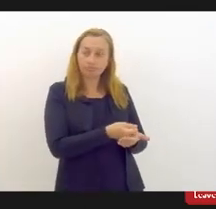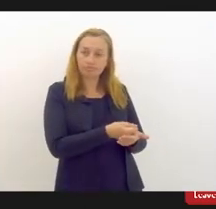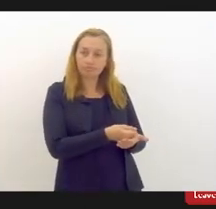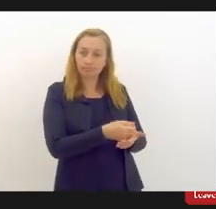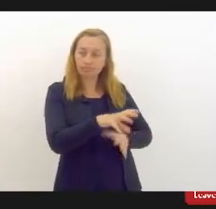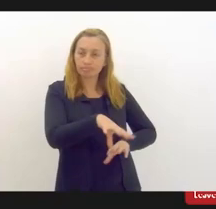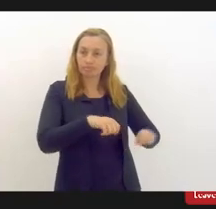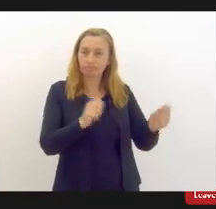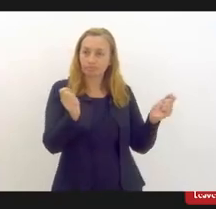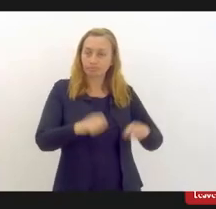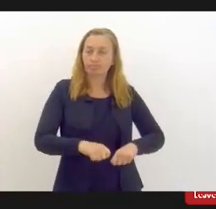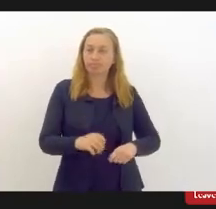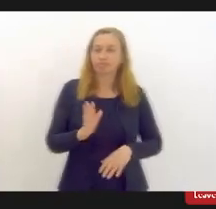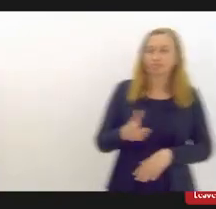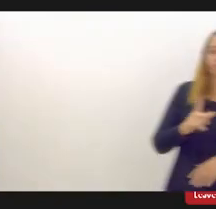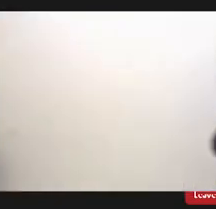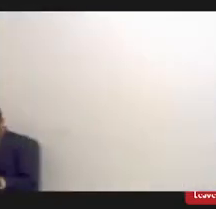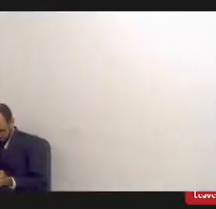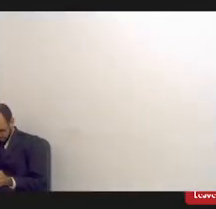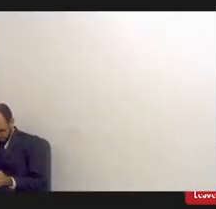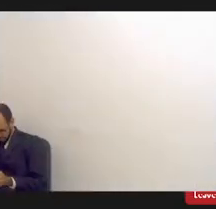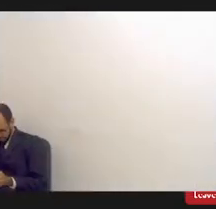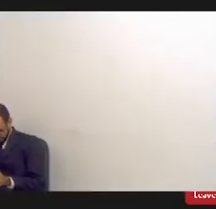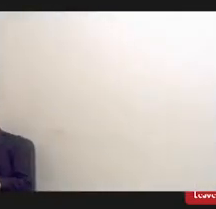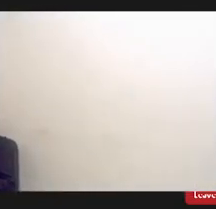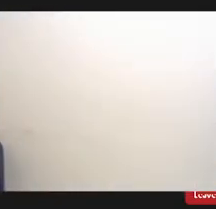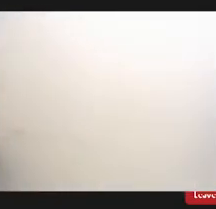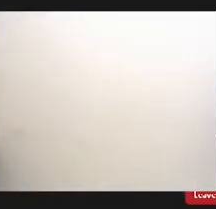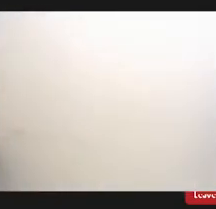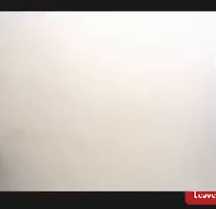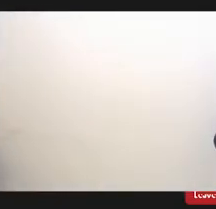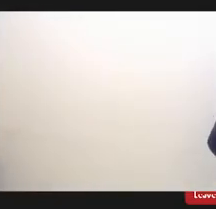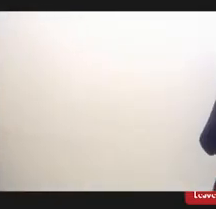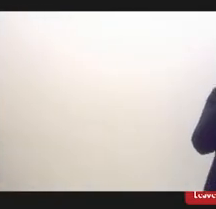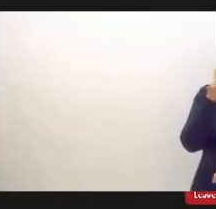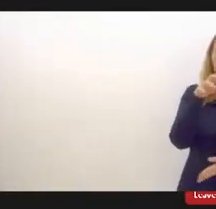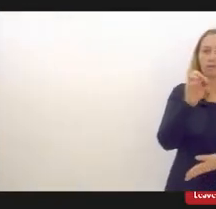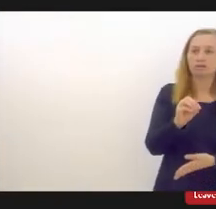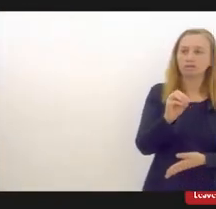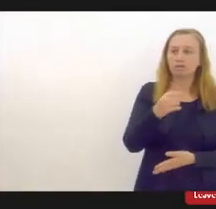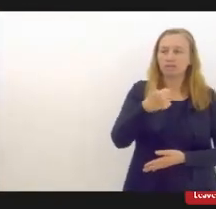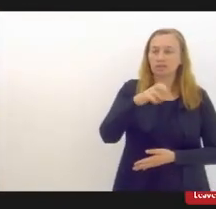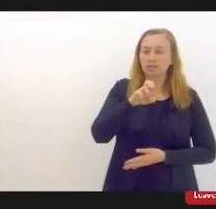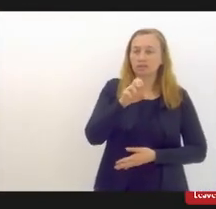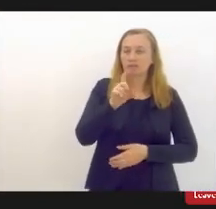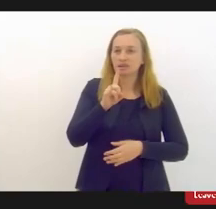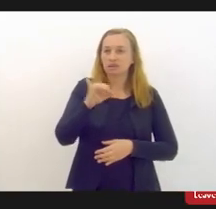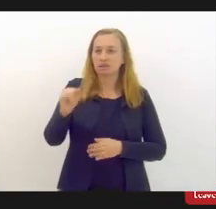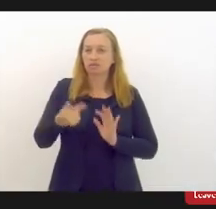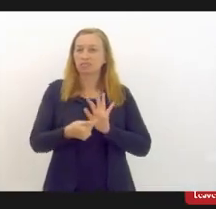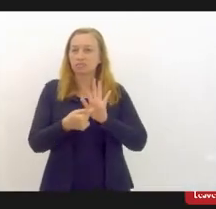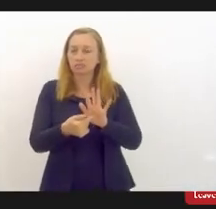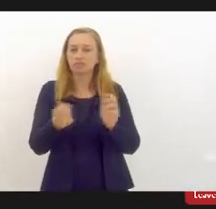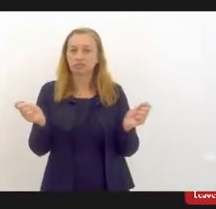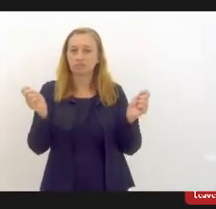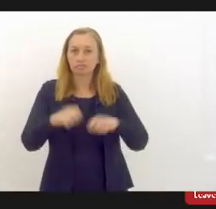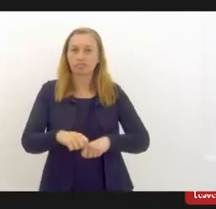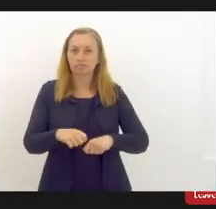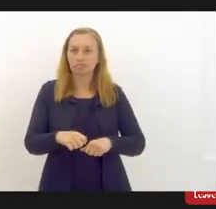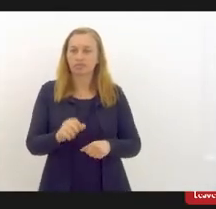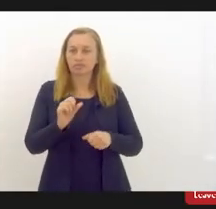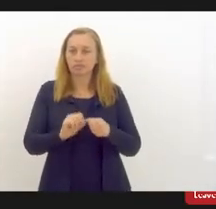E até estive, né, com o subsecretário Leonardo há cerca de 15 dias, mostrando qual foi a capacitação que foi feita